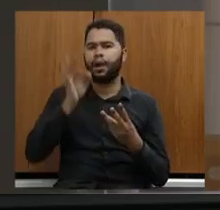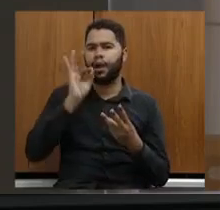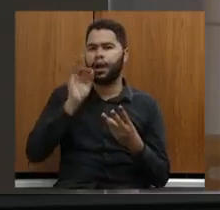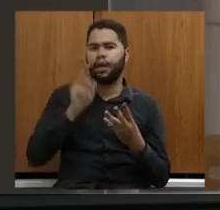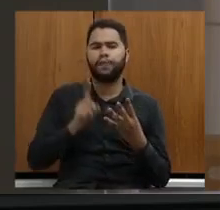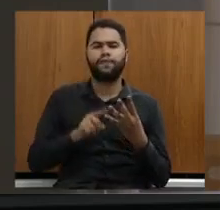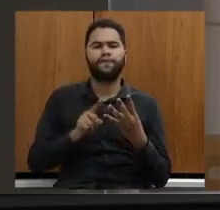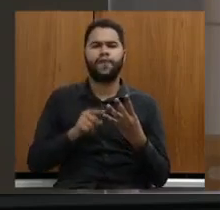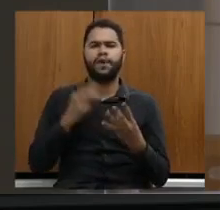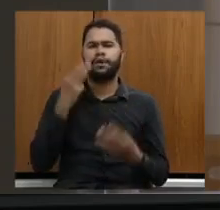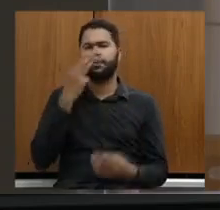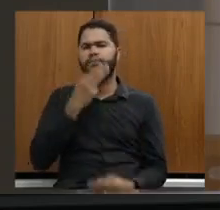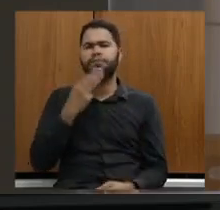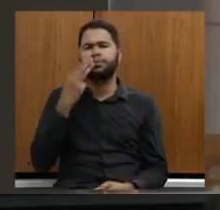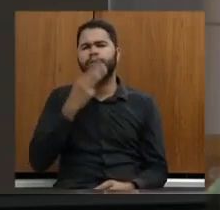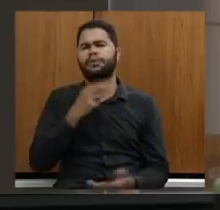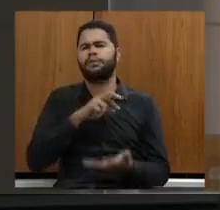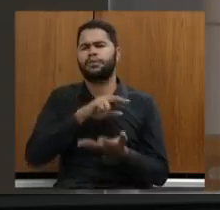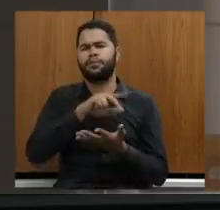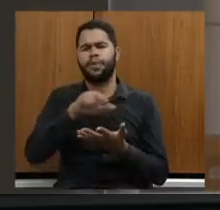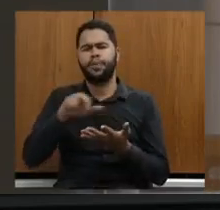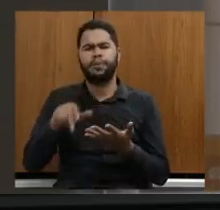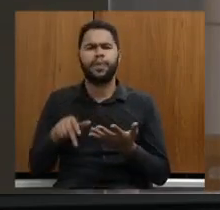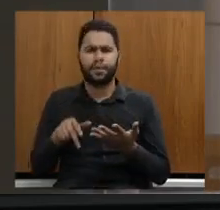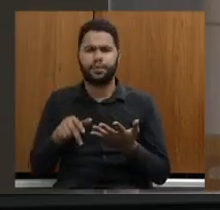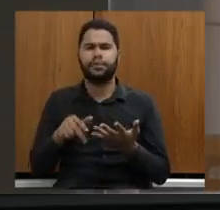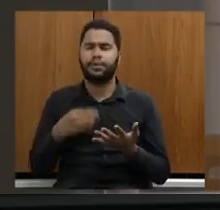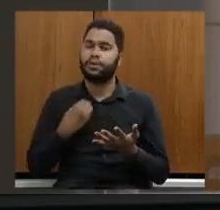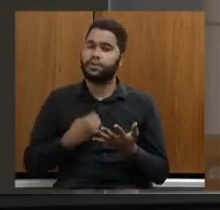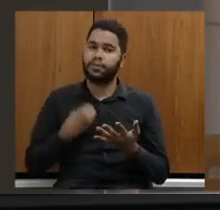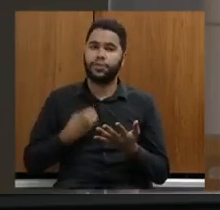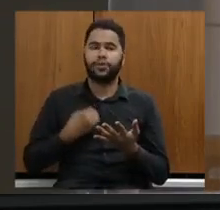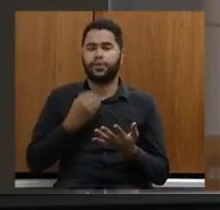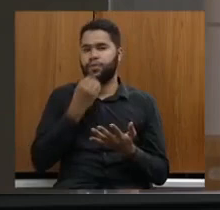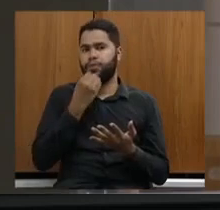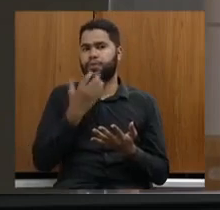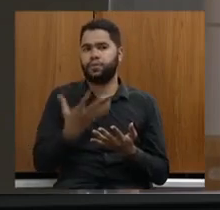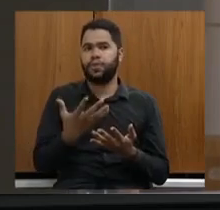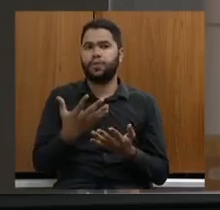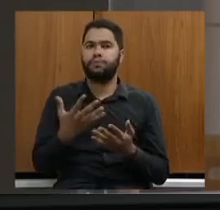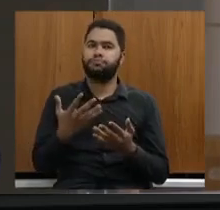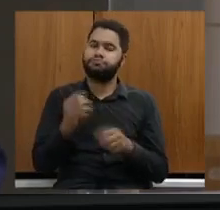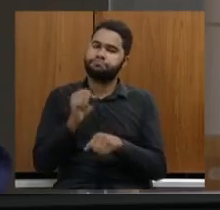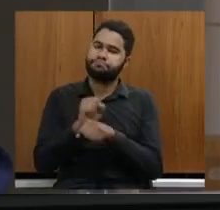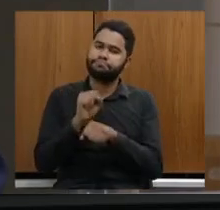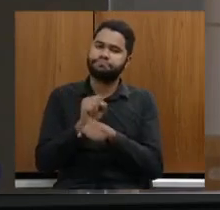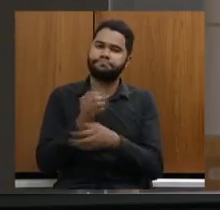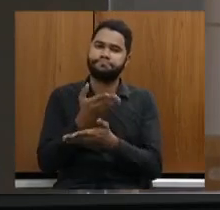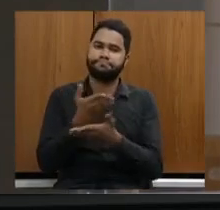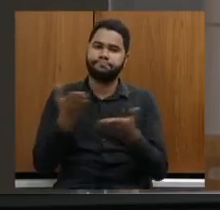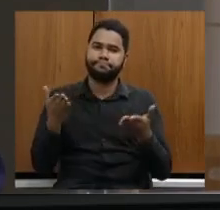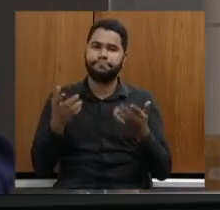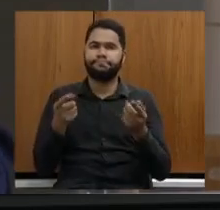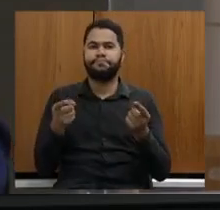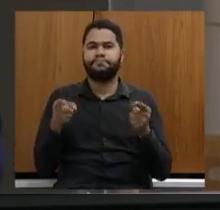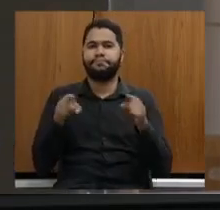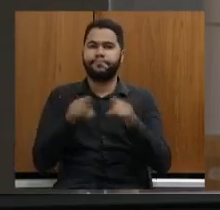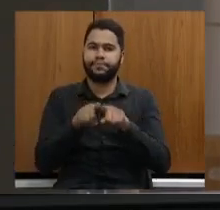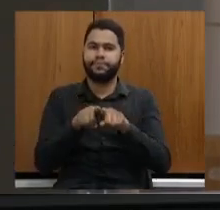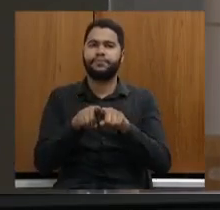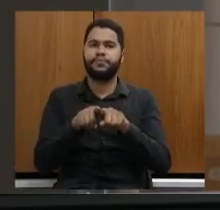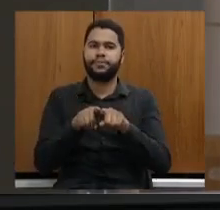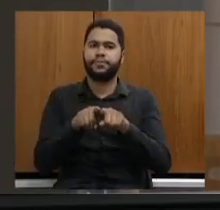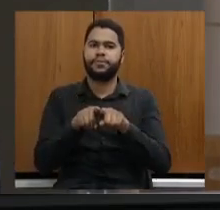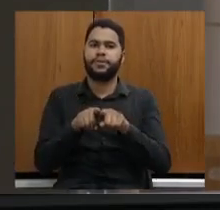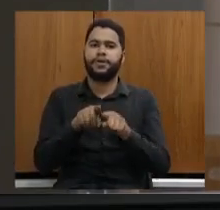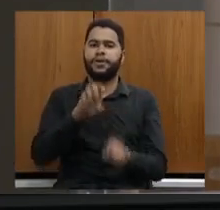doces enfim é a culinária vai estar presente vai ser Fantástico então Esperamos vocês aí nessa parceria com